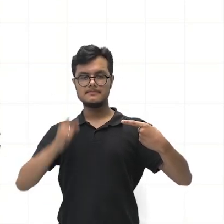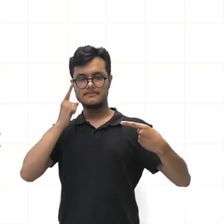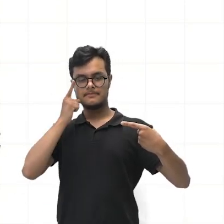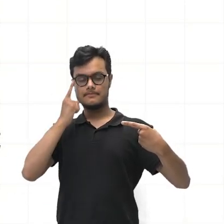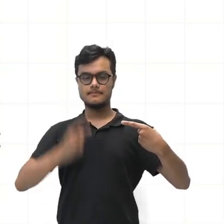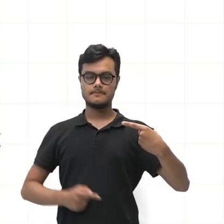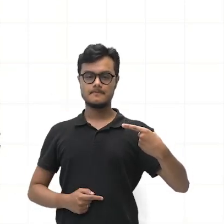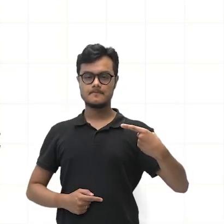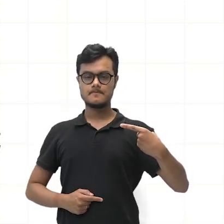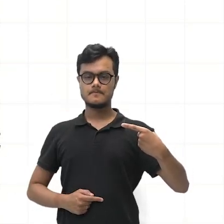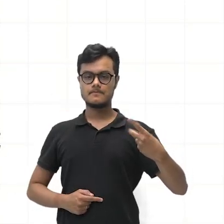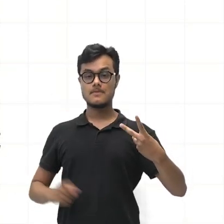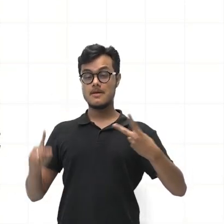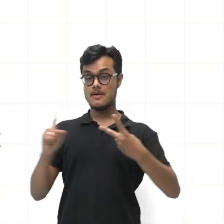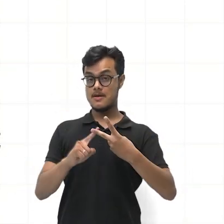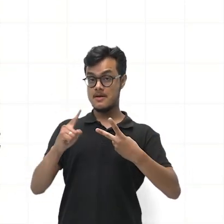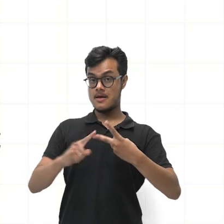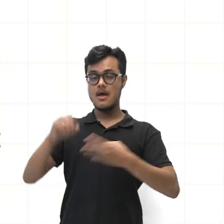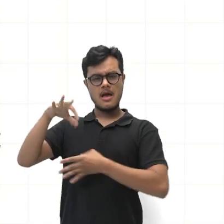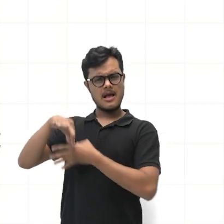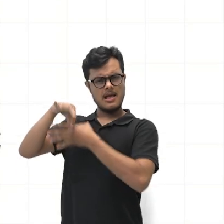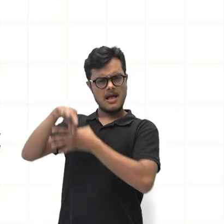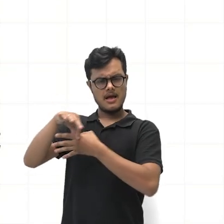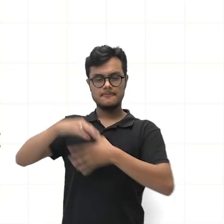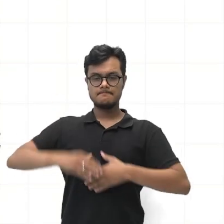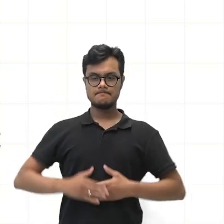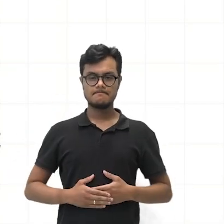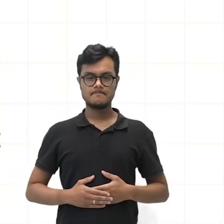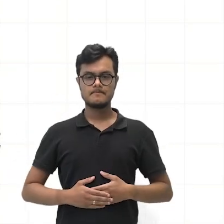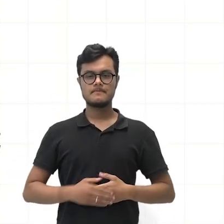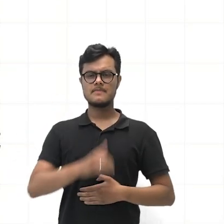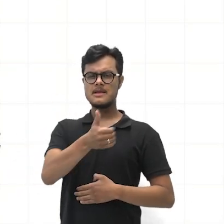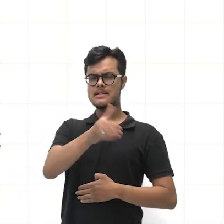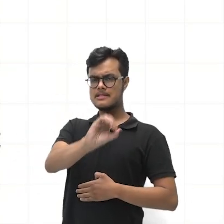A linguiça em 2019, R$